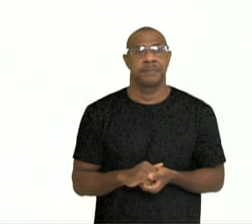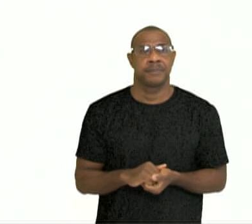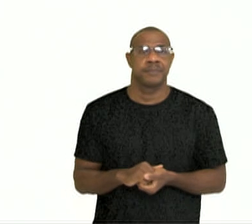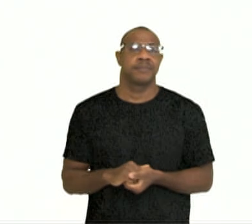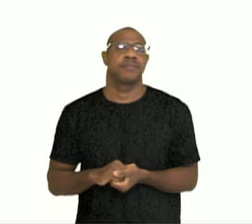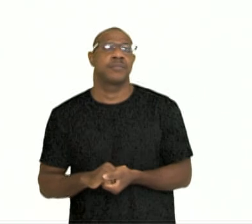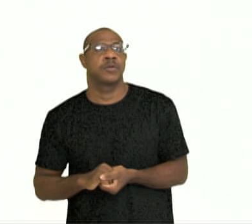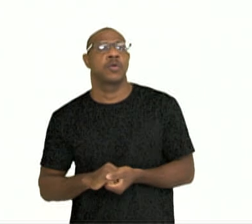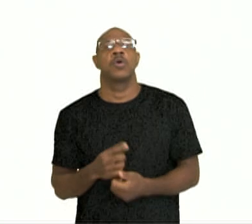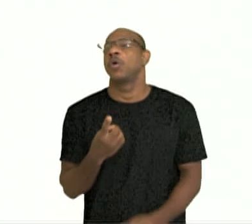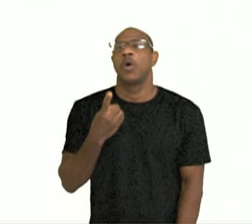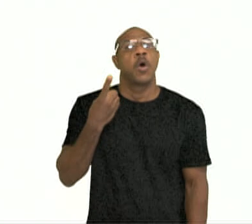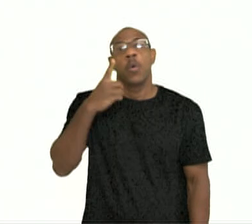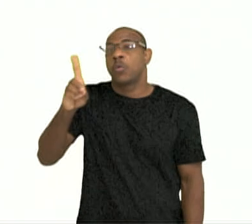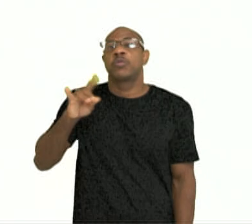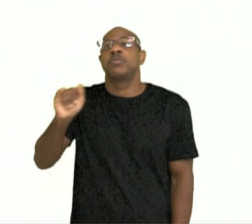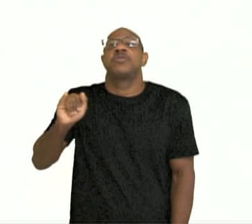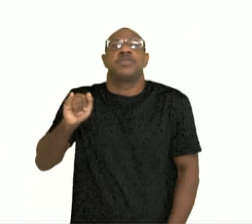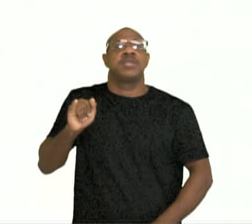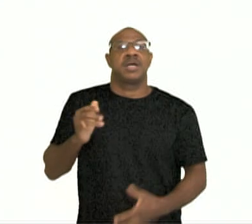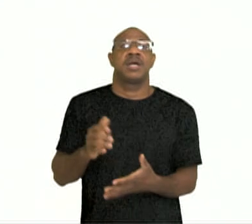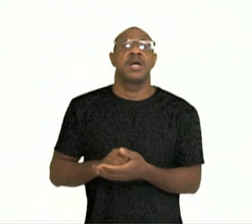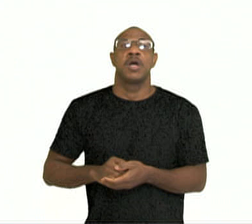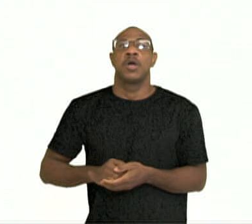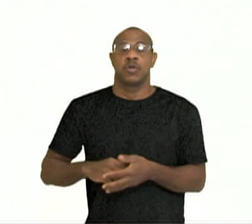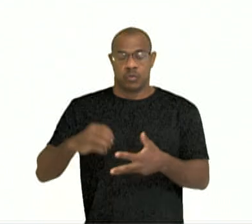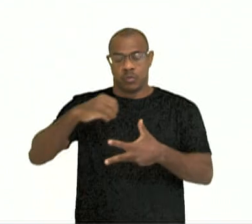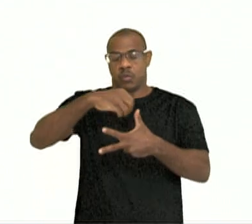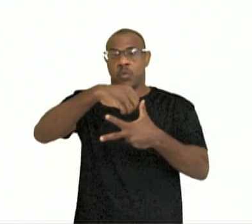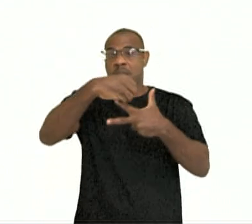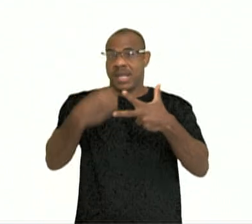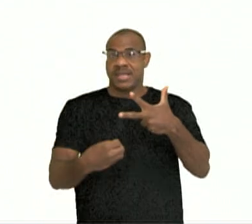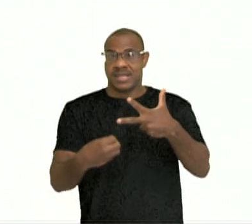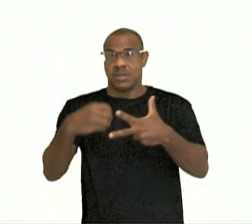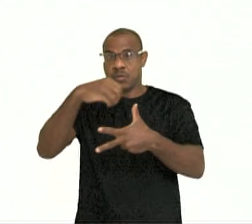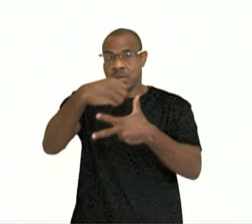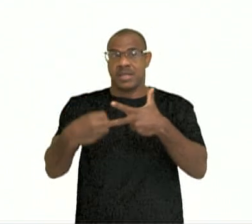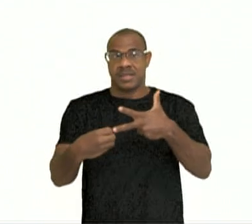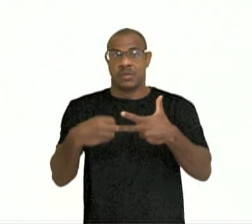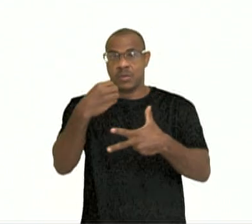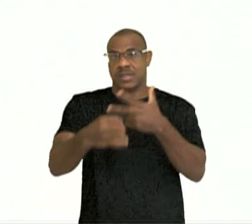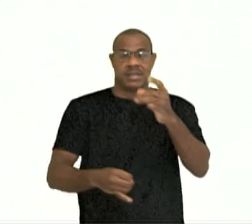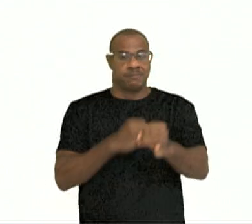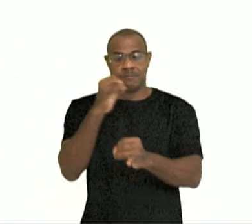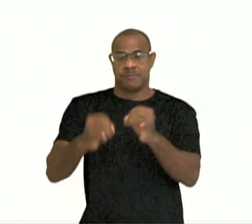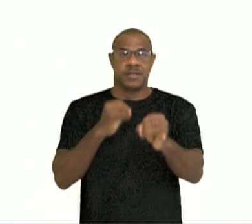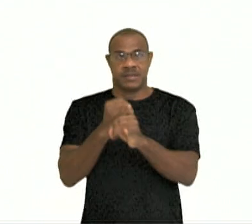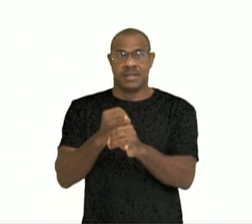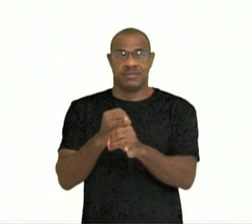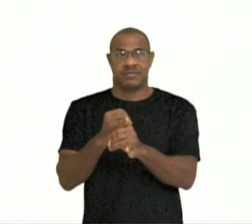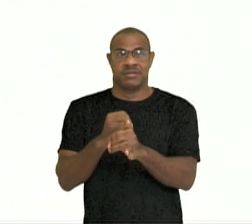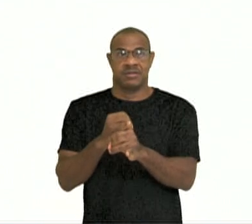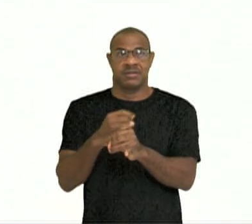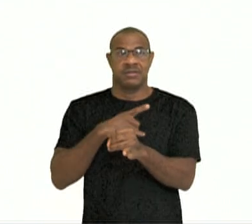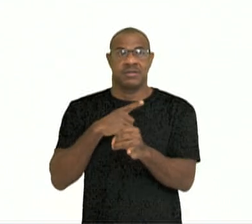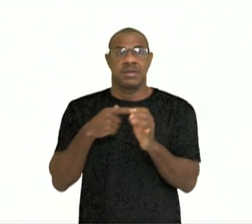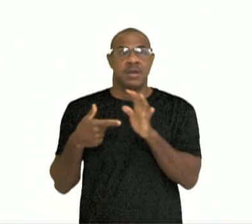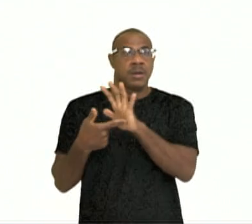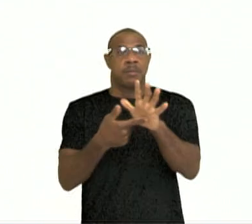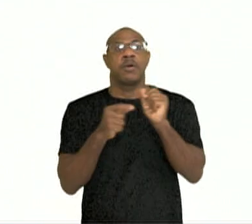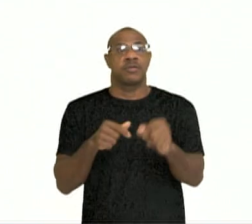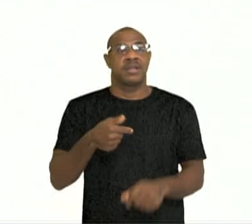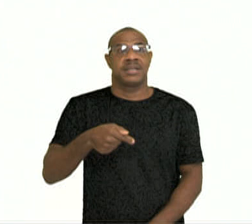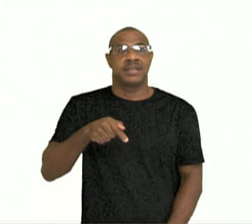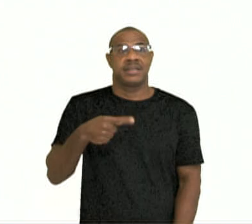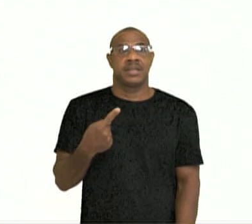O último dia do Enem Digital registra abstenção de 71,3%. Taxa de ausência